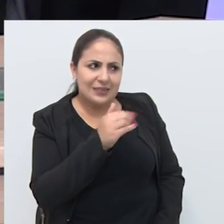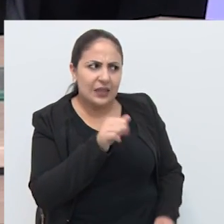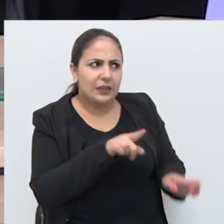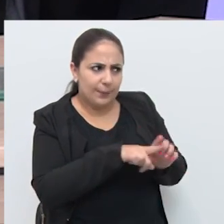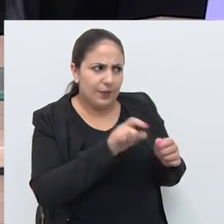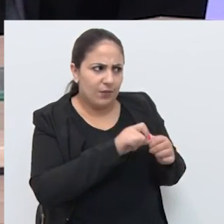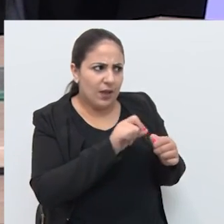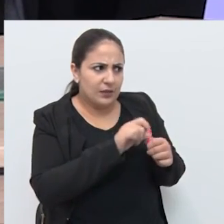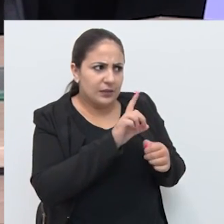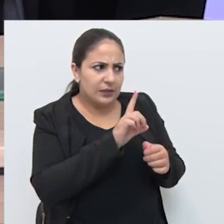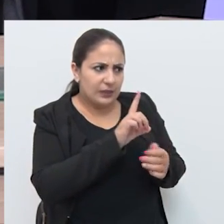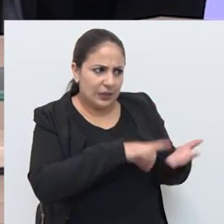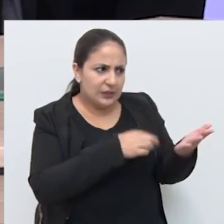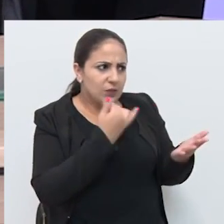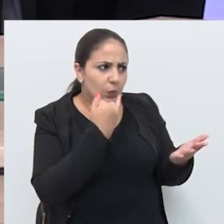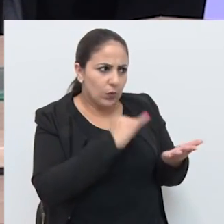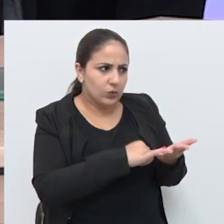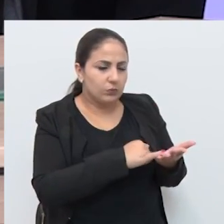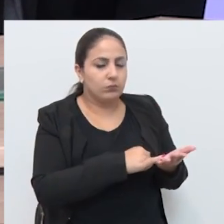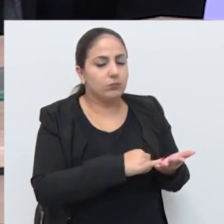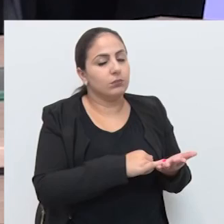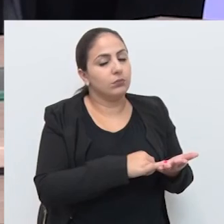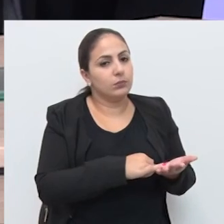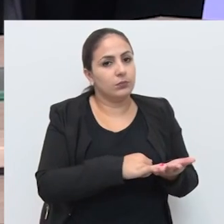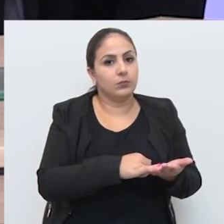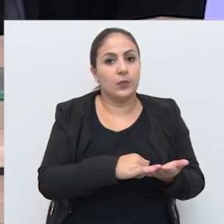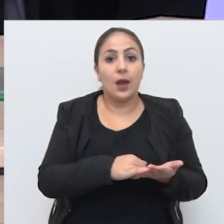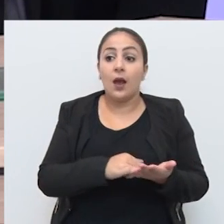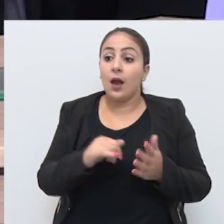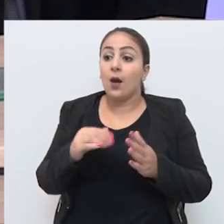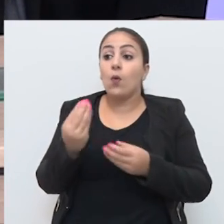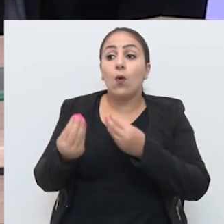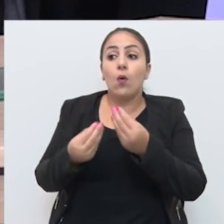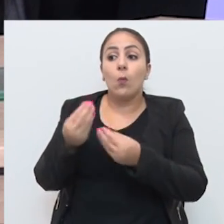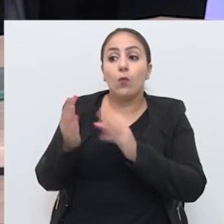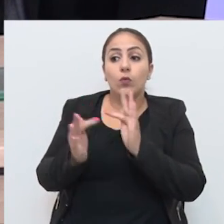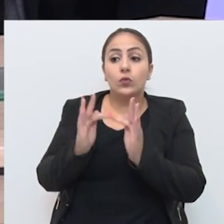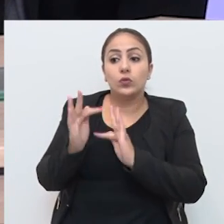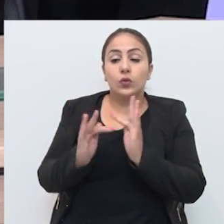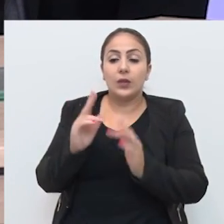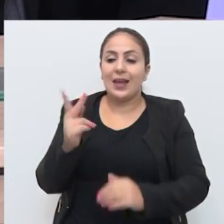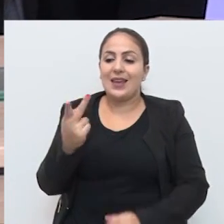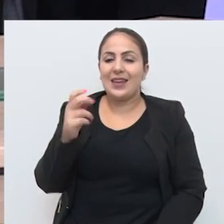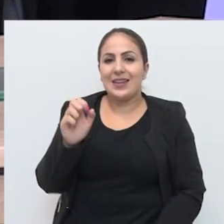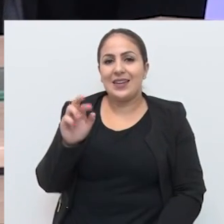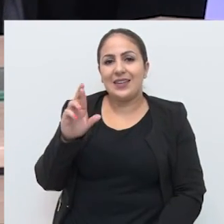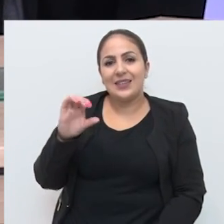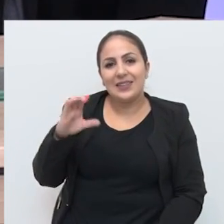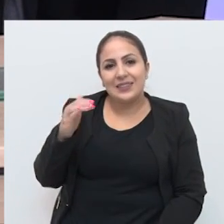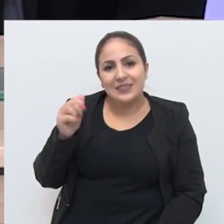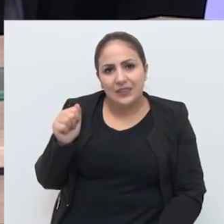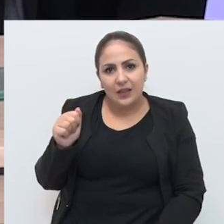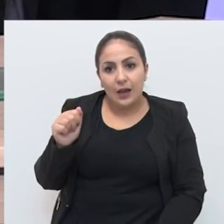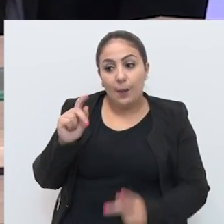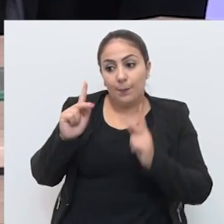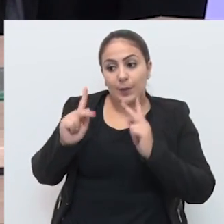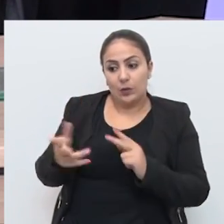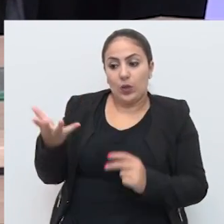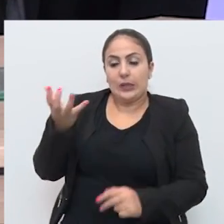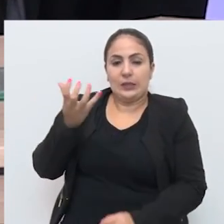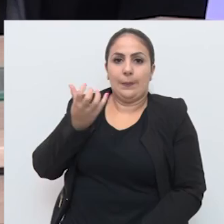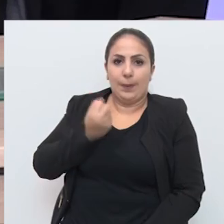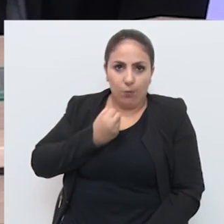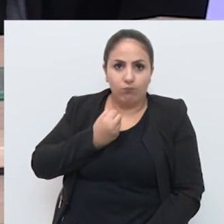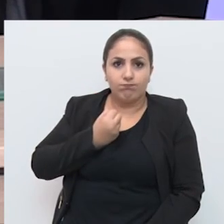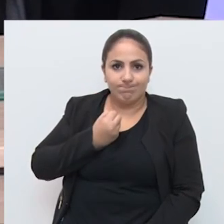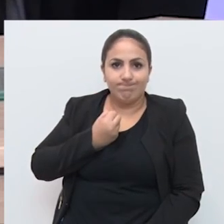herança vai depender da situação em que está a herança. Como é que funciona a herança? A pessoa que possui os bens acaba falecendo,